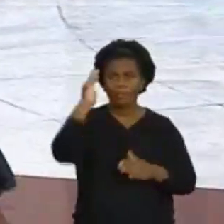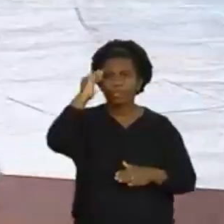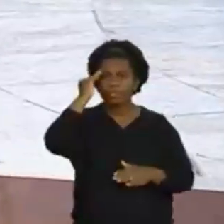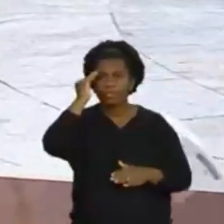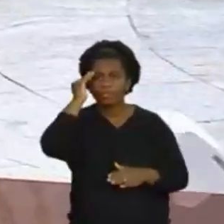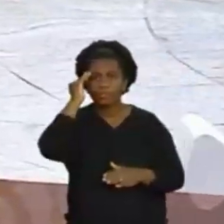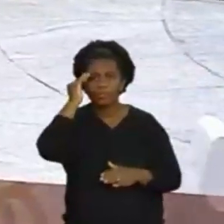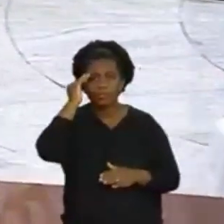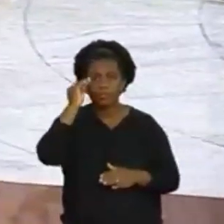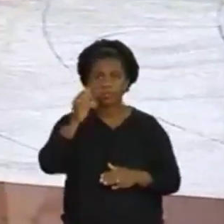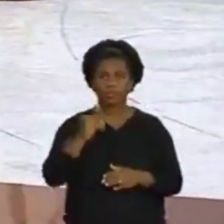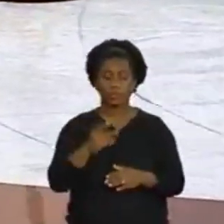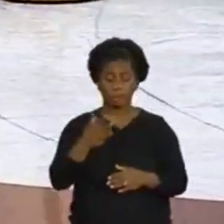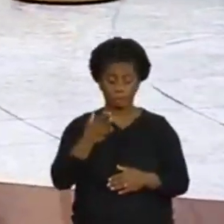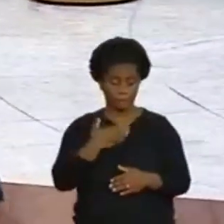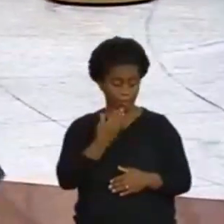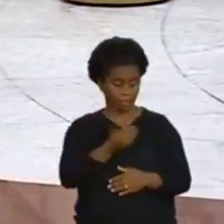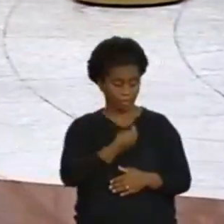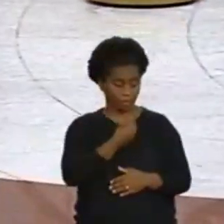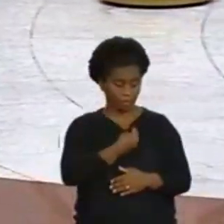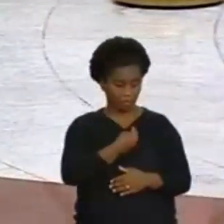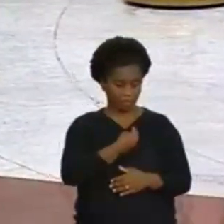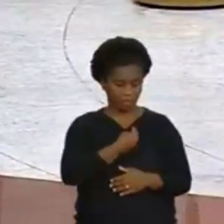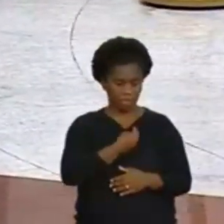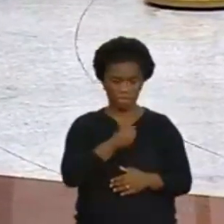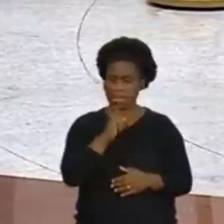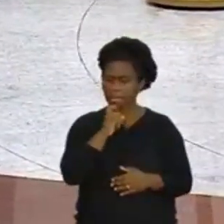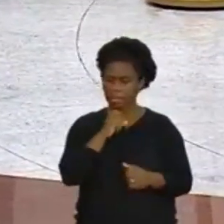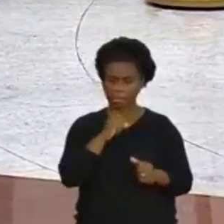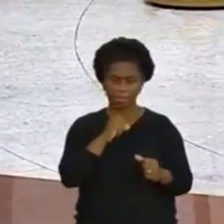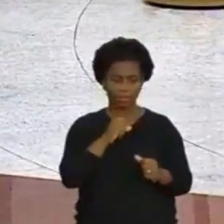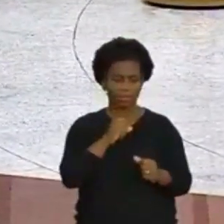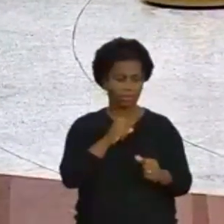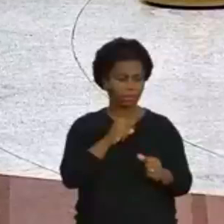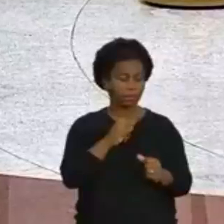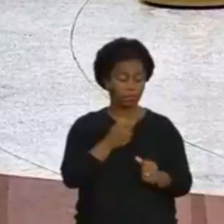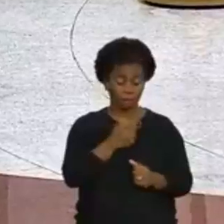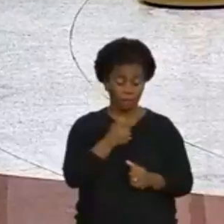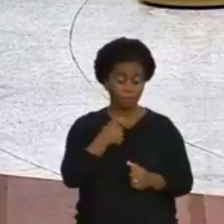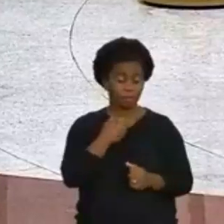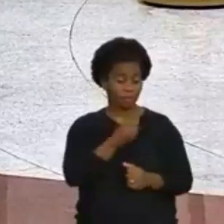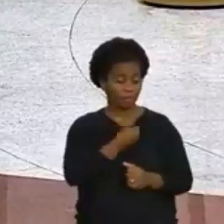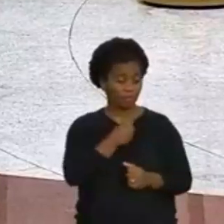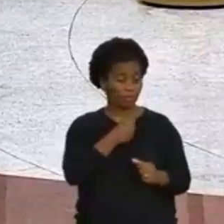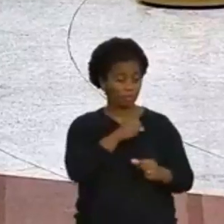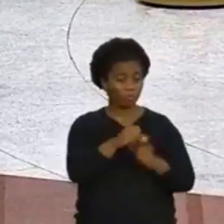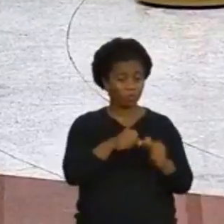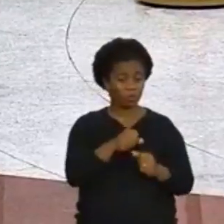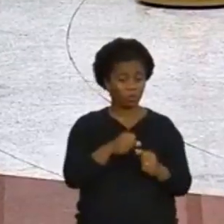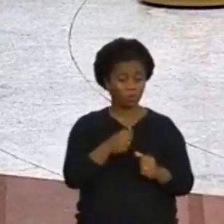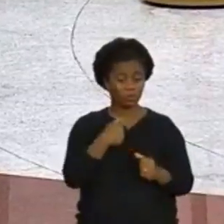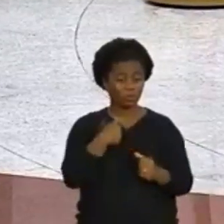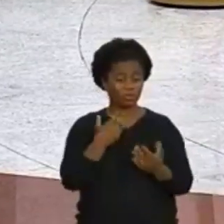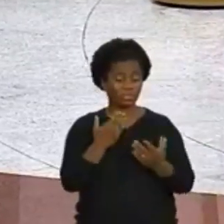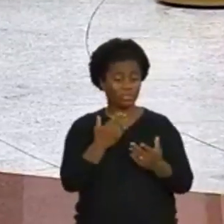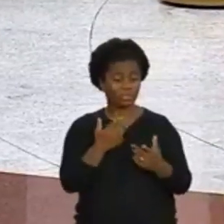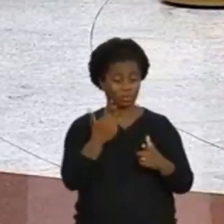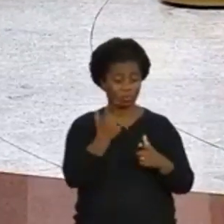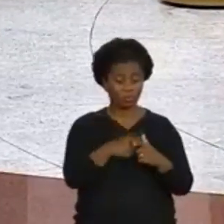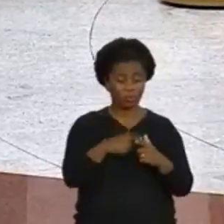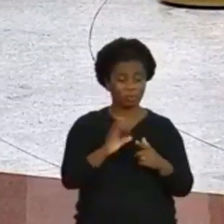sua cabeça. A minha vida não mudou quando eu fiquei querendo resolver problema dentro da igreja. A minha vida